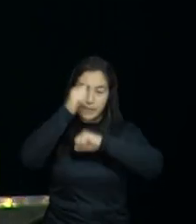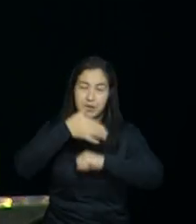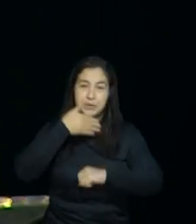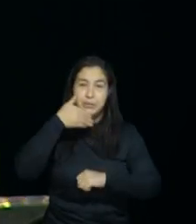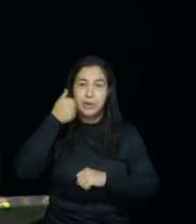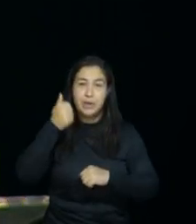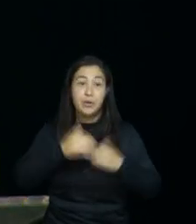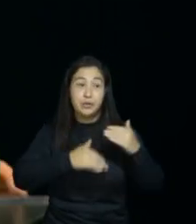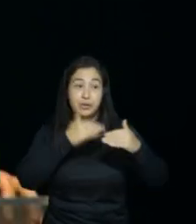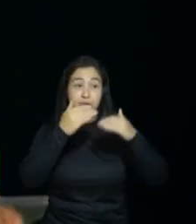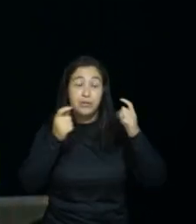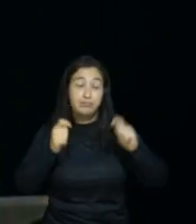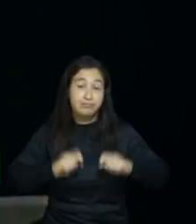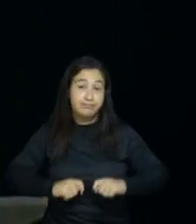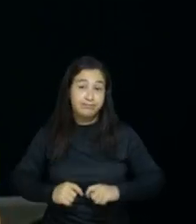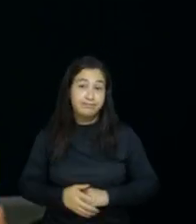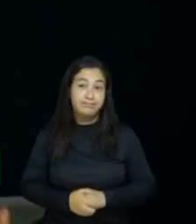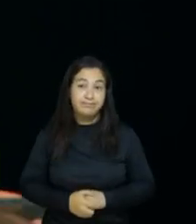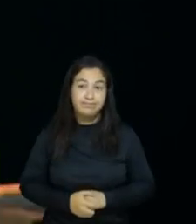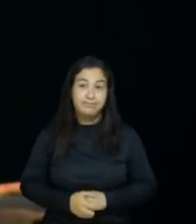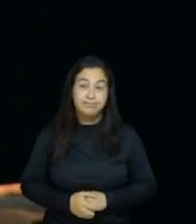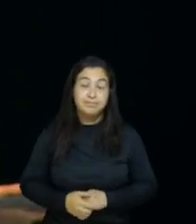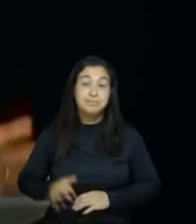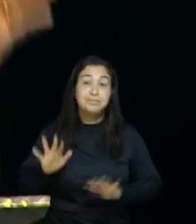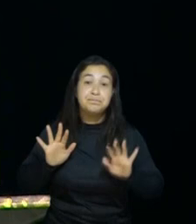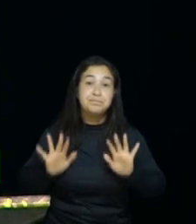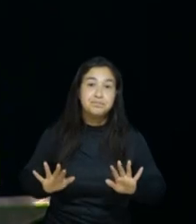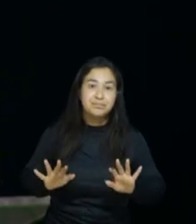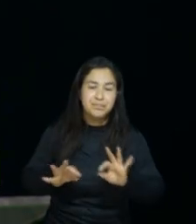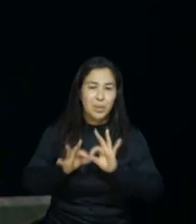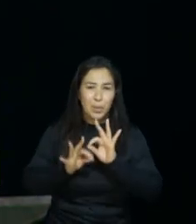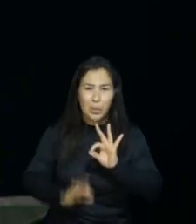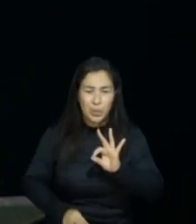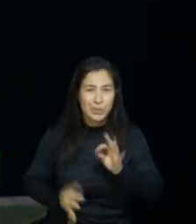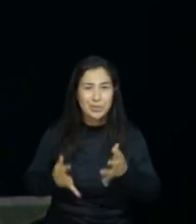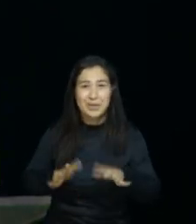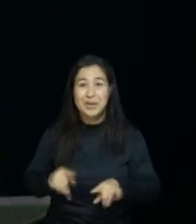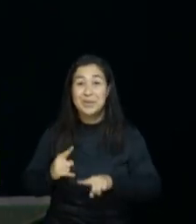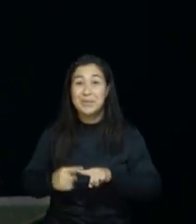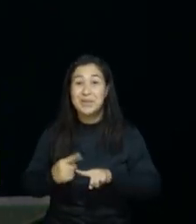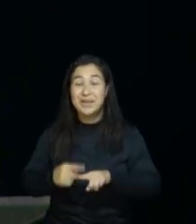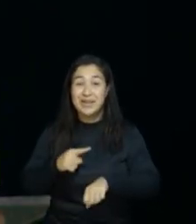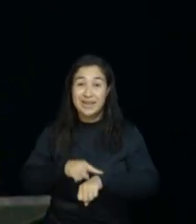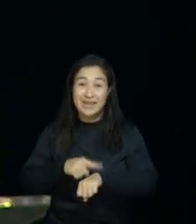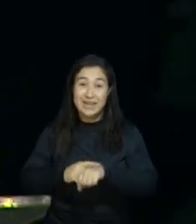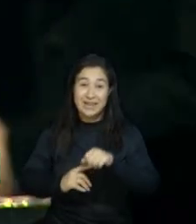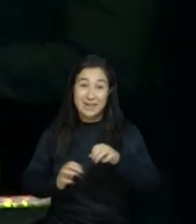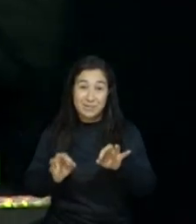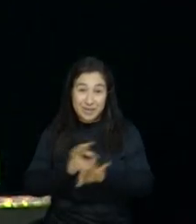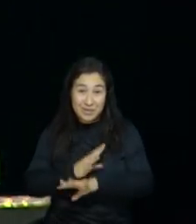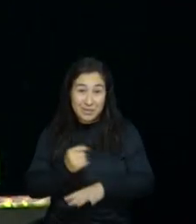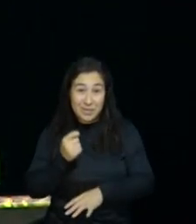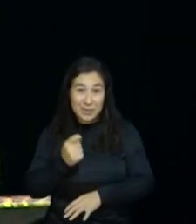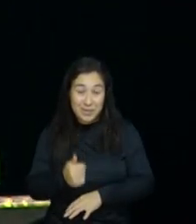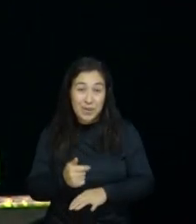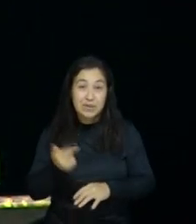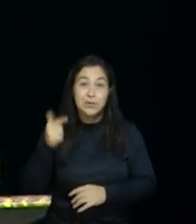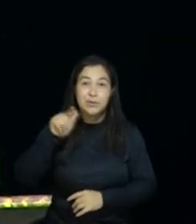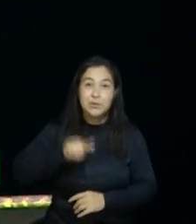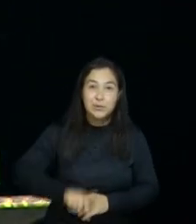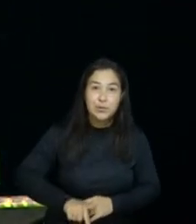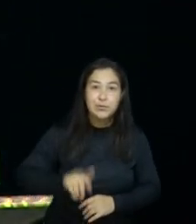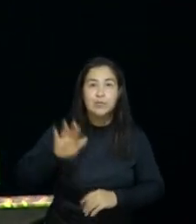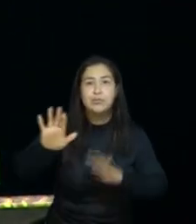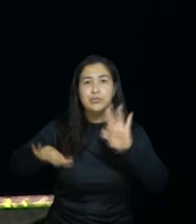em relação a isso. Mas quero aqui, não me alongando, até porque meu tempo está chegando no final, mais uma vez conclamar